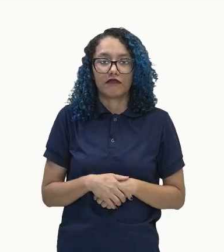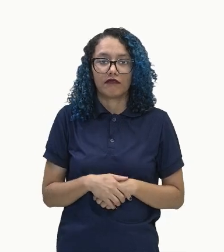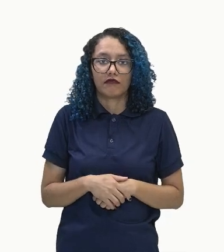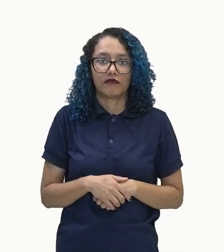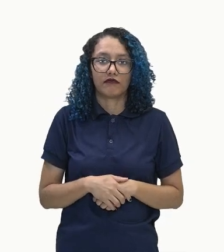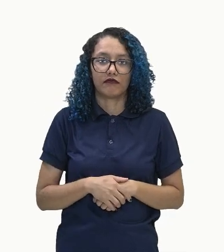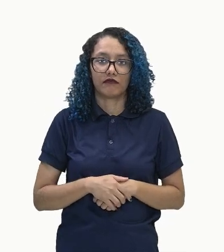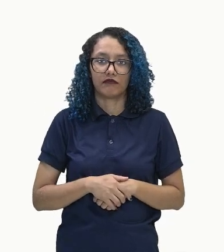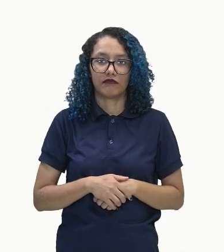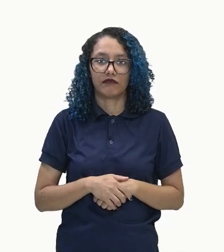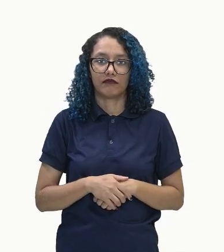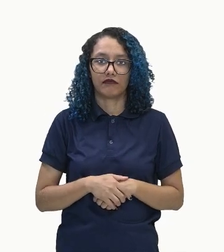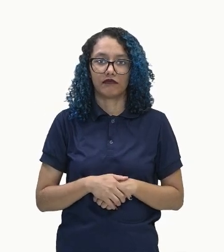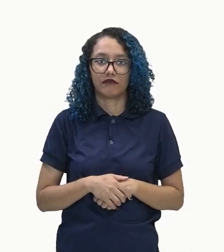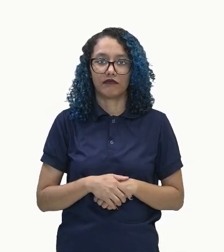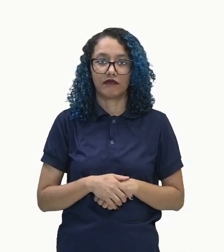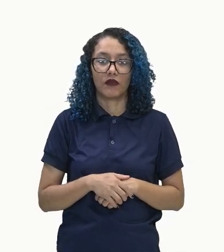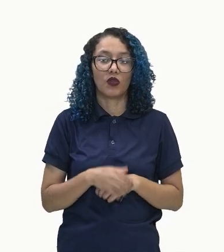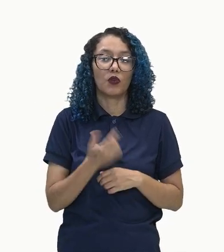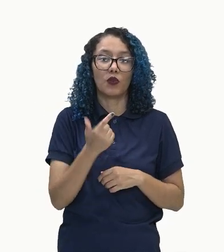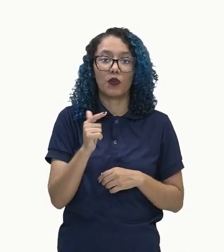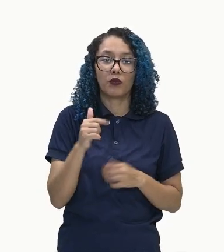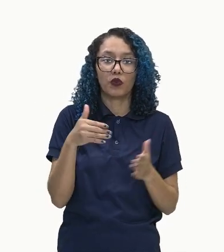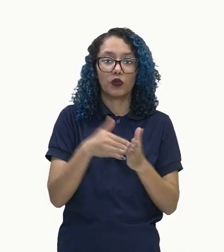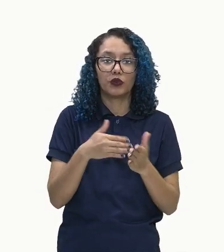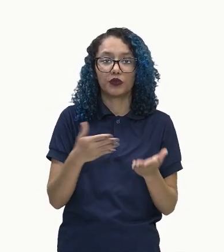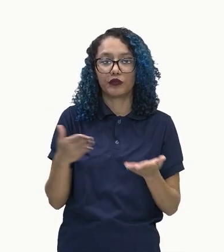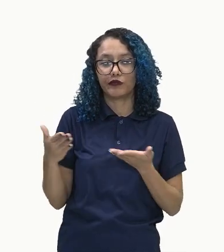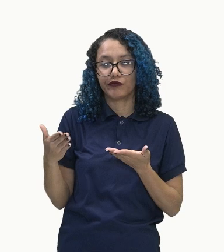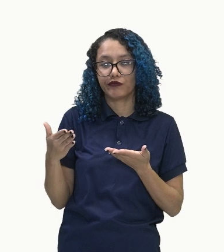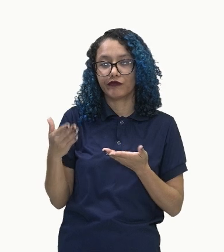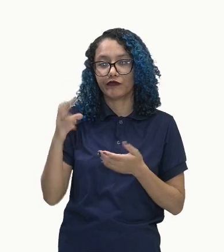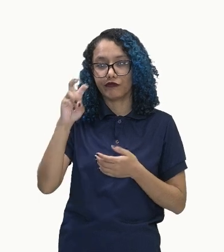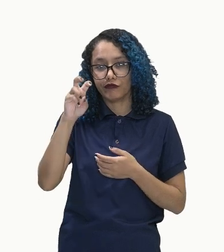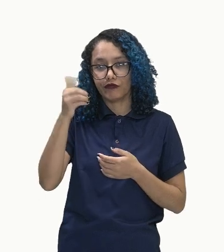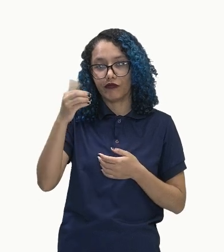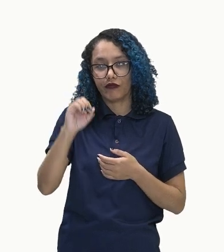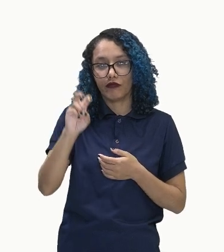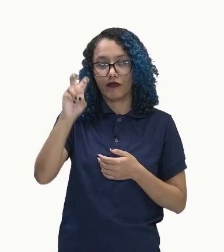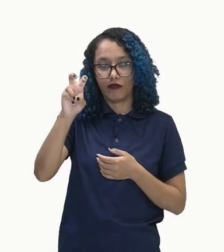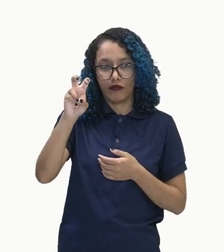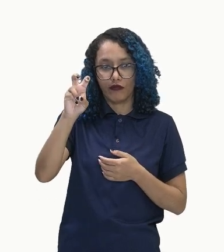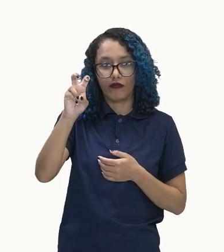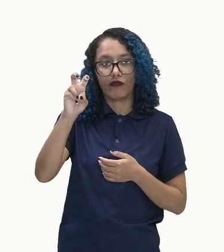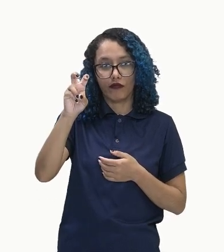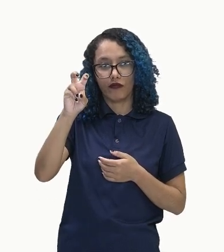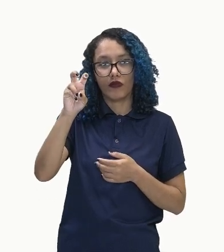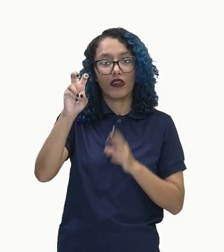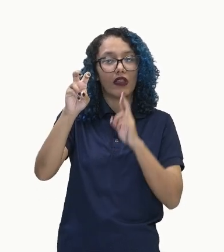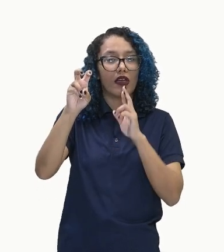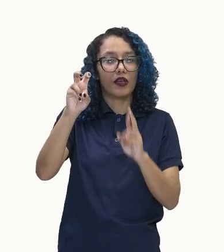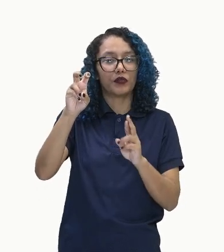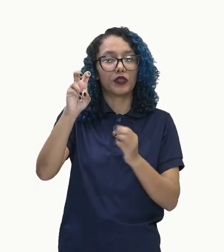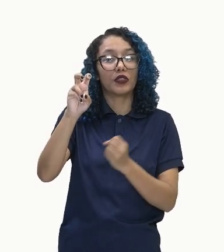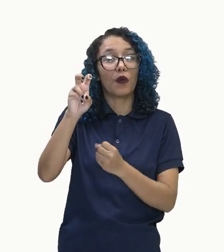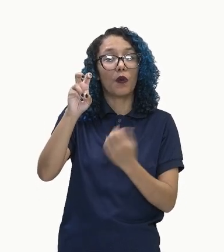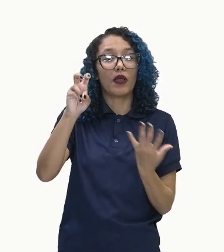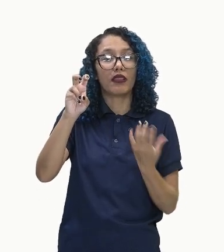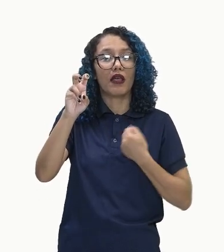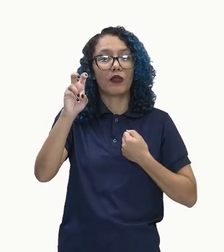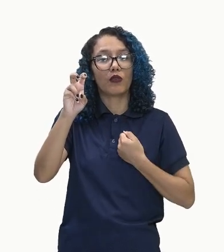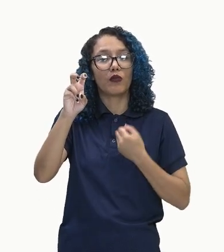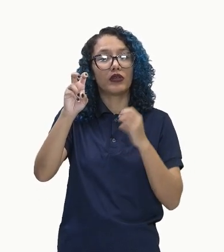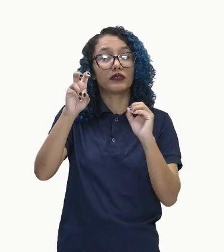1. E por finalizar o 5, ó, nós temos agora ó, o índice potência 5, expoente 5, nós temos aqui então